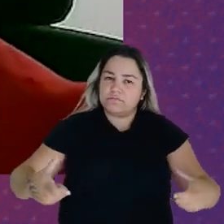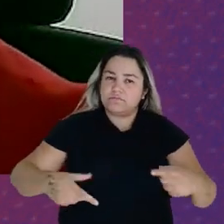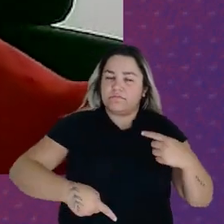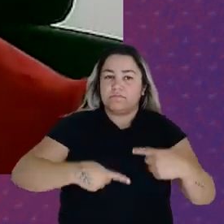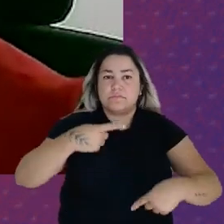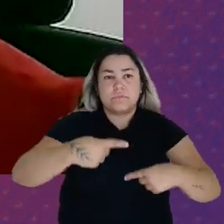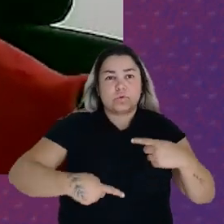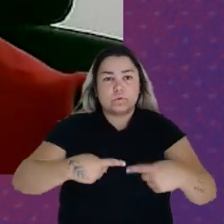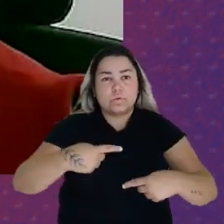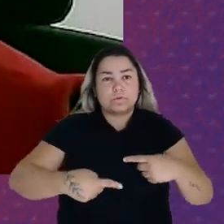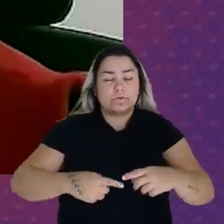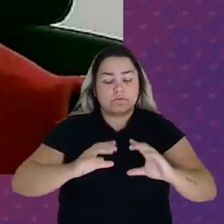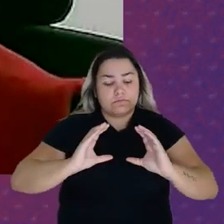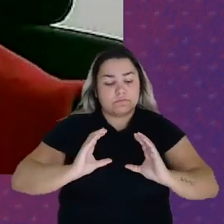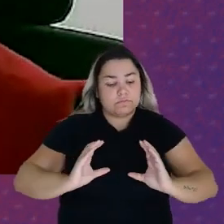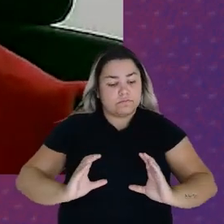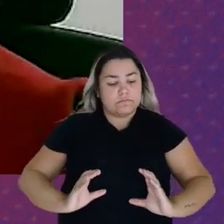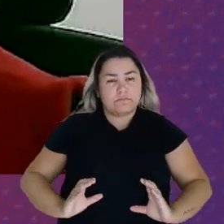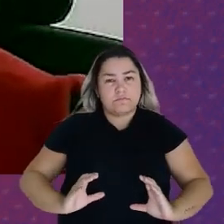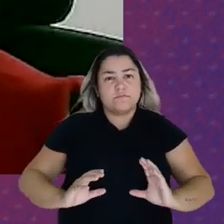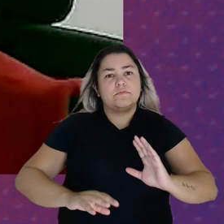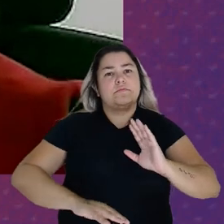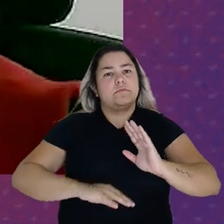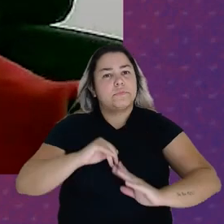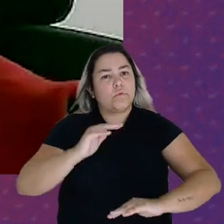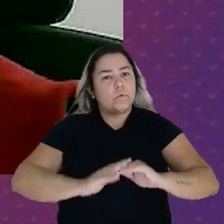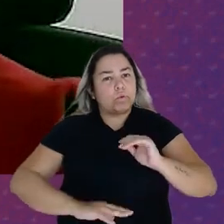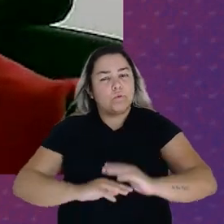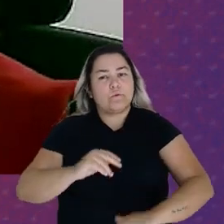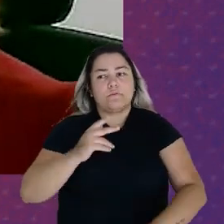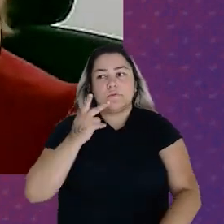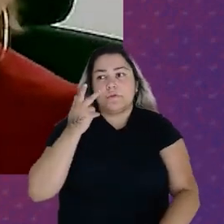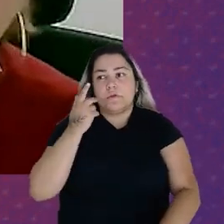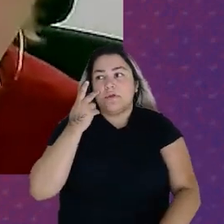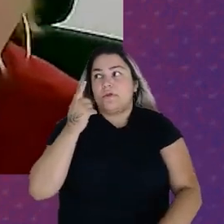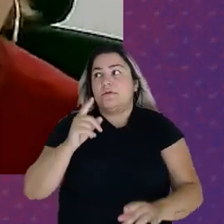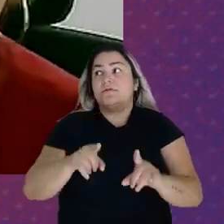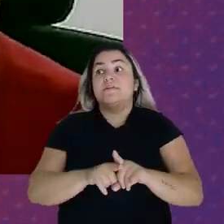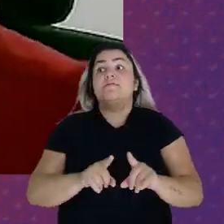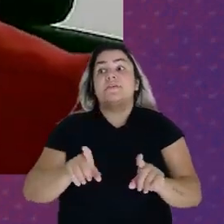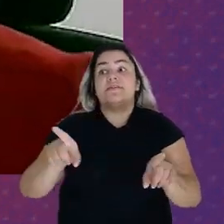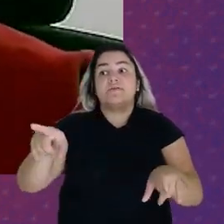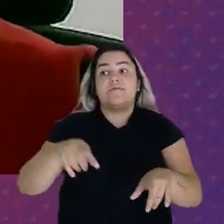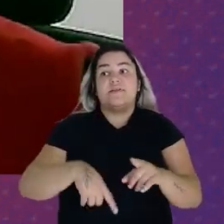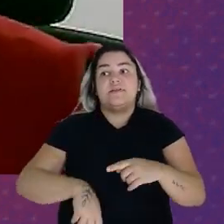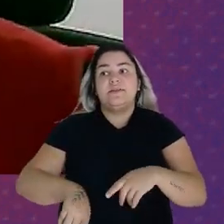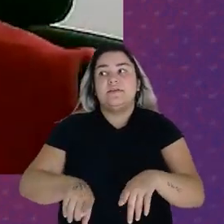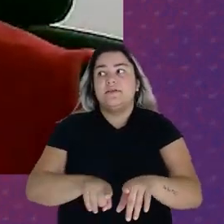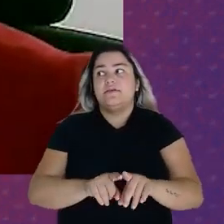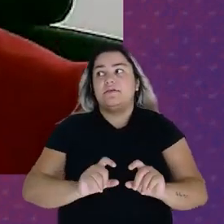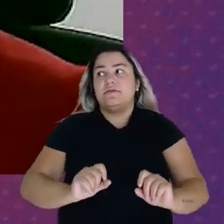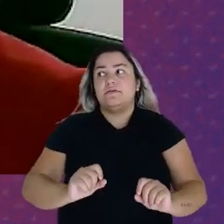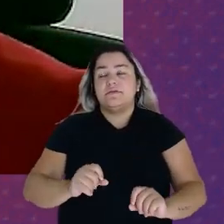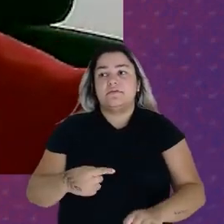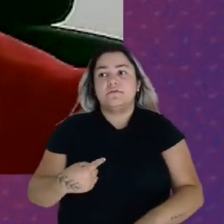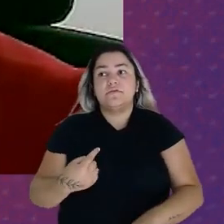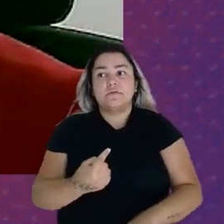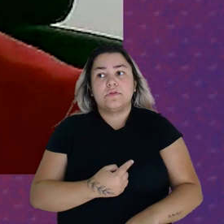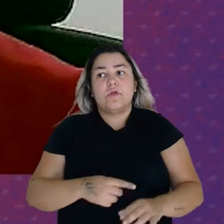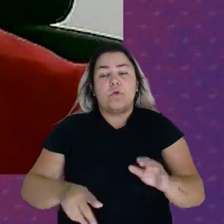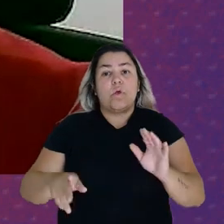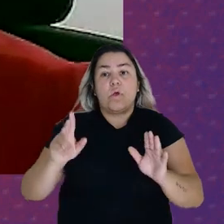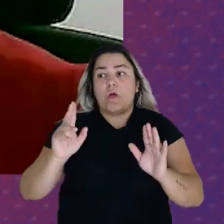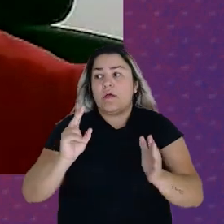um comportamento normal das mulheres na política, que é o mesmo